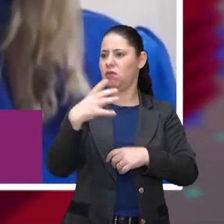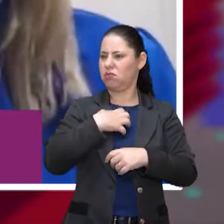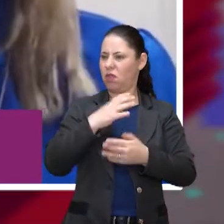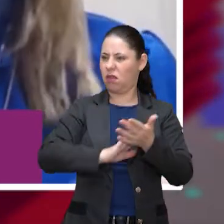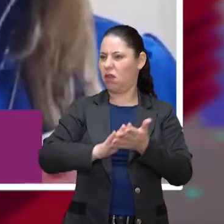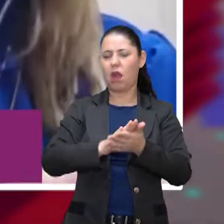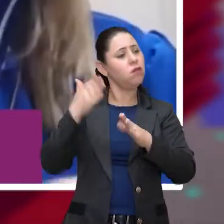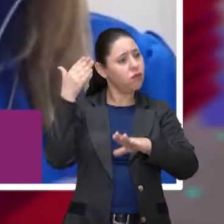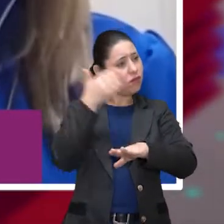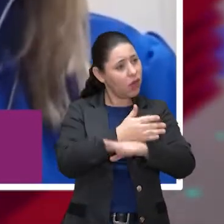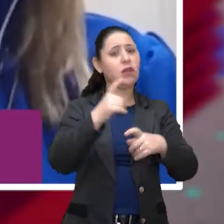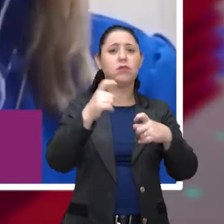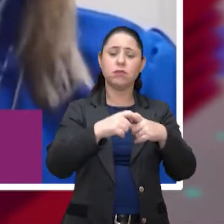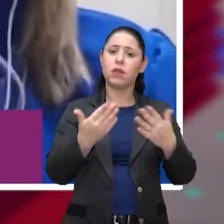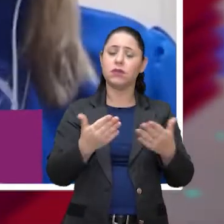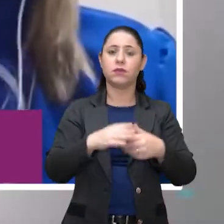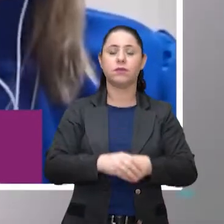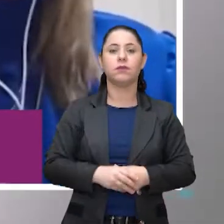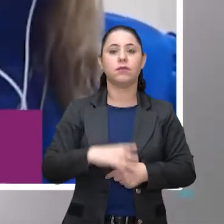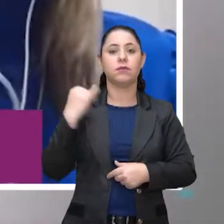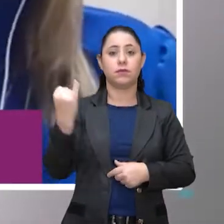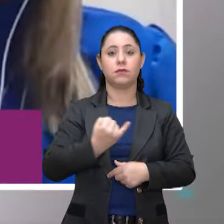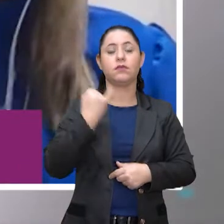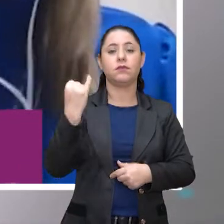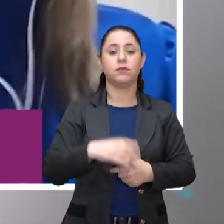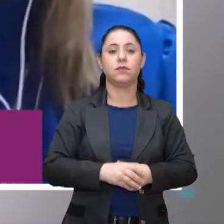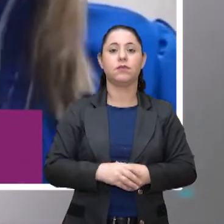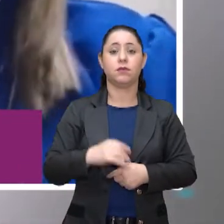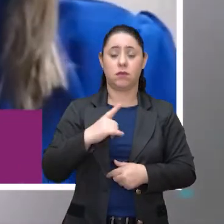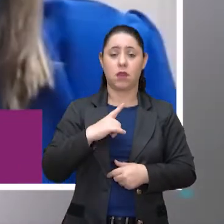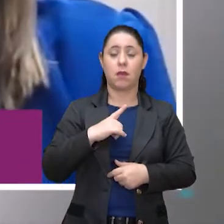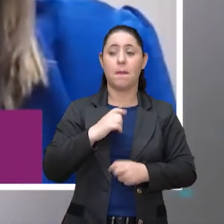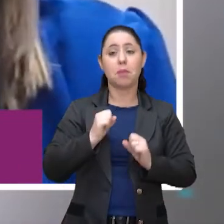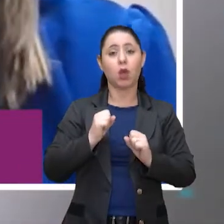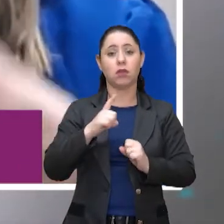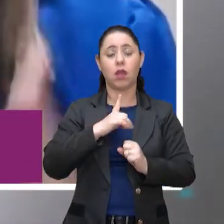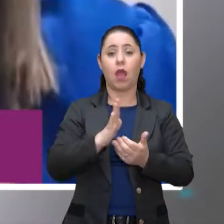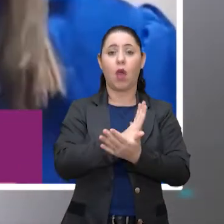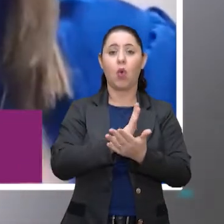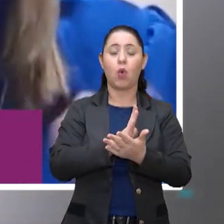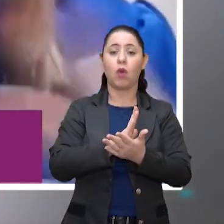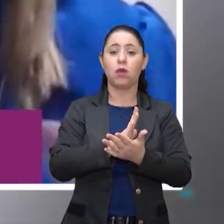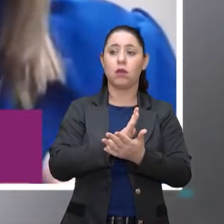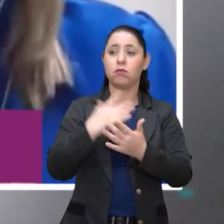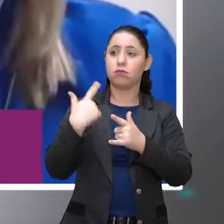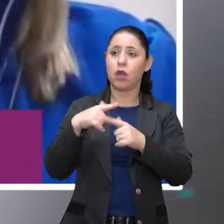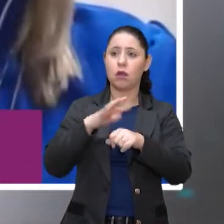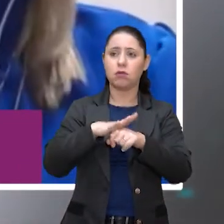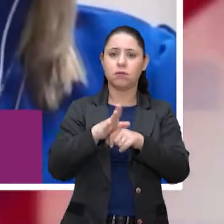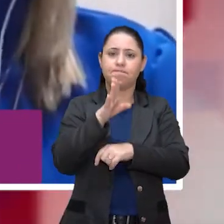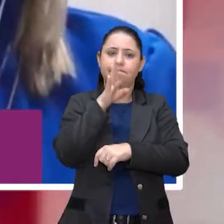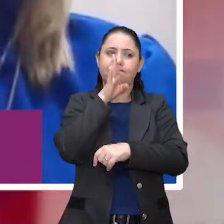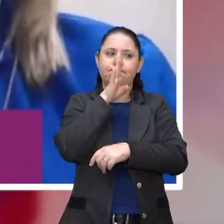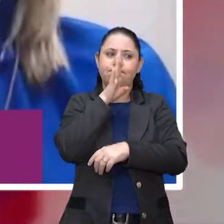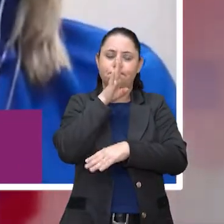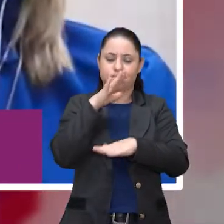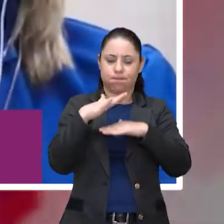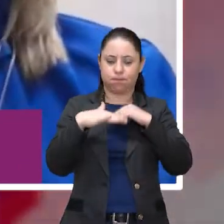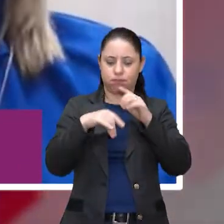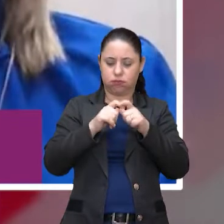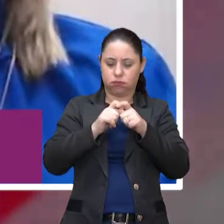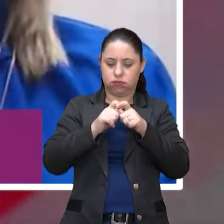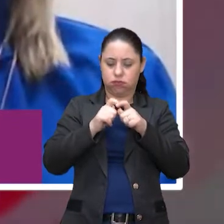porque pode ter algo que não esteja legal, que está silencioso desenvolvendo, crescendo ali, não é? Porque